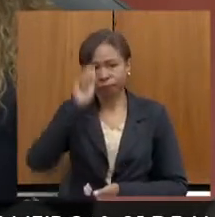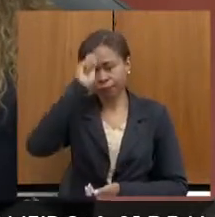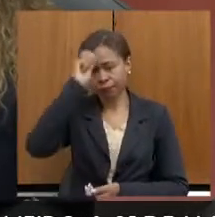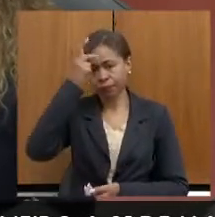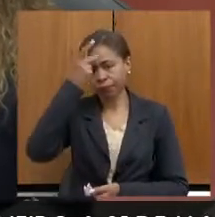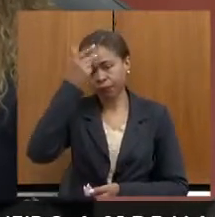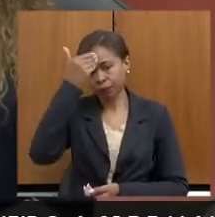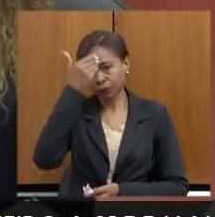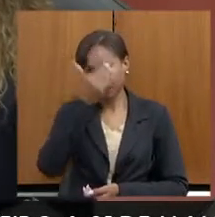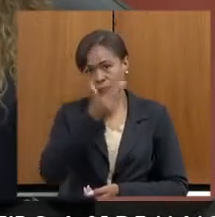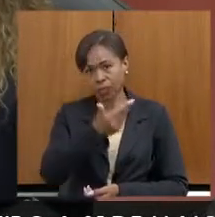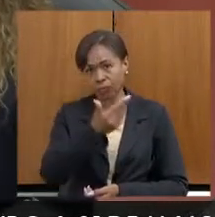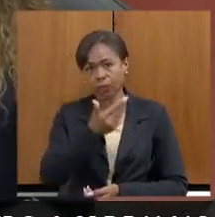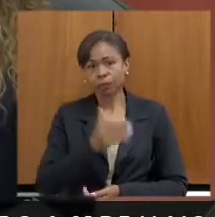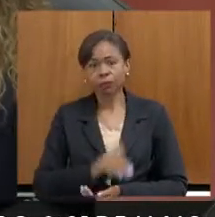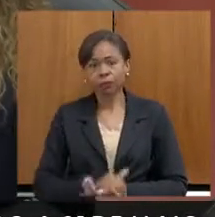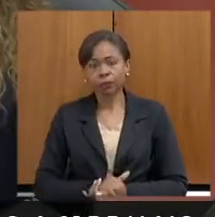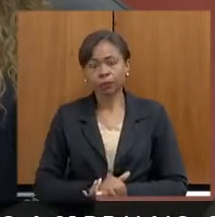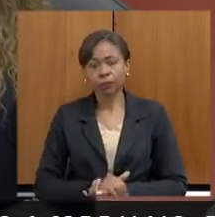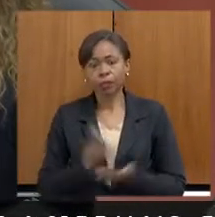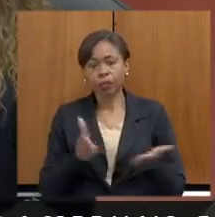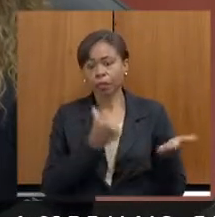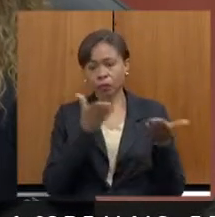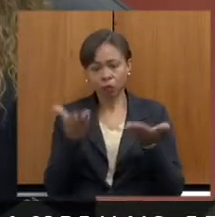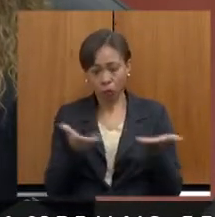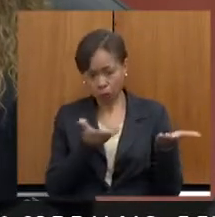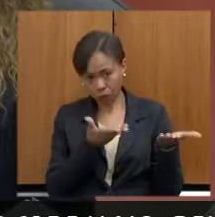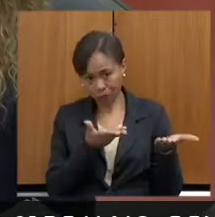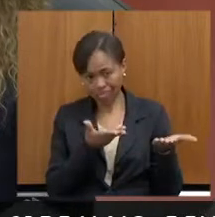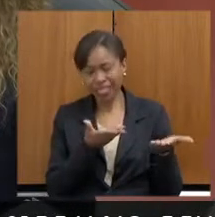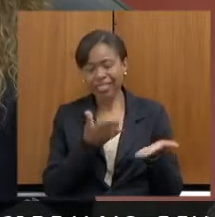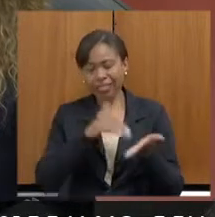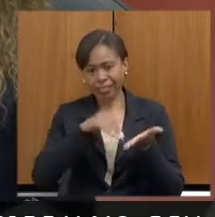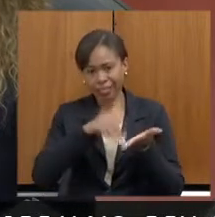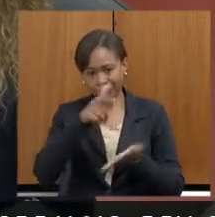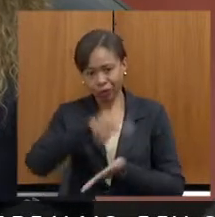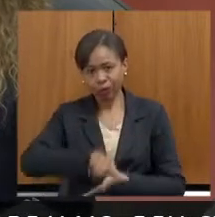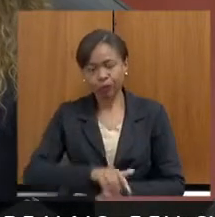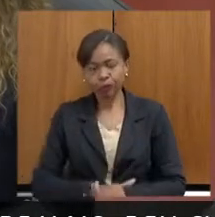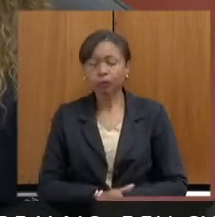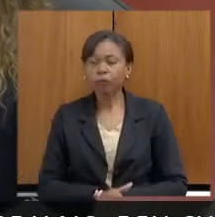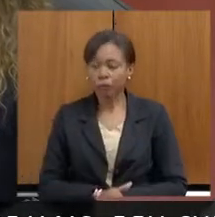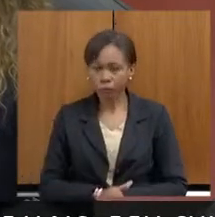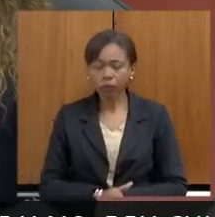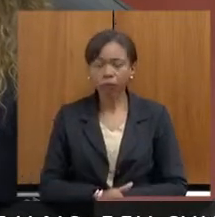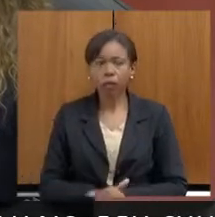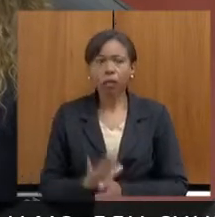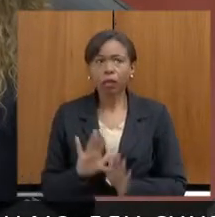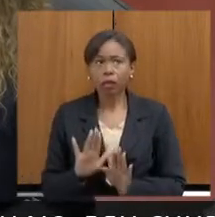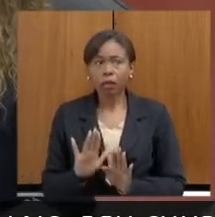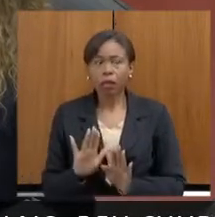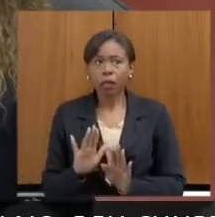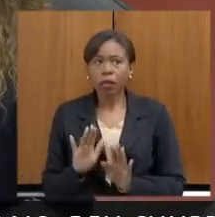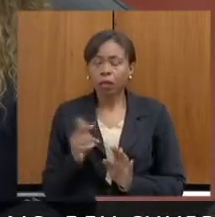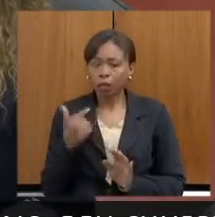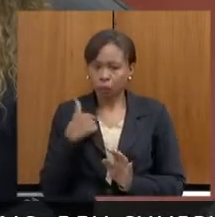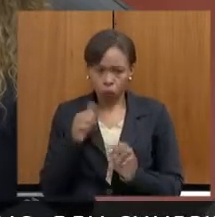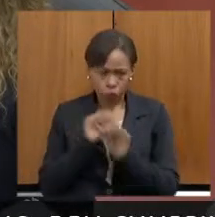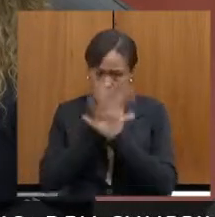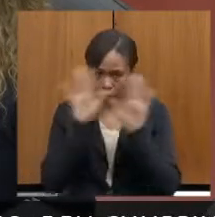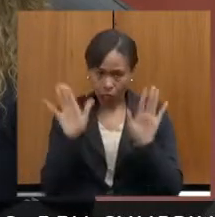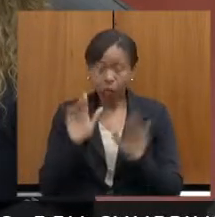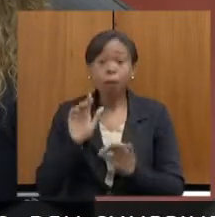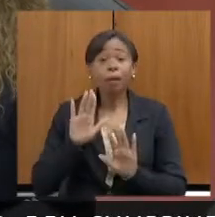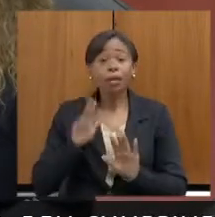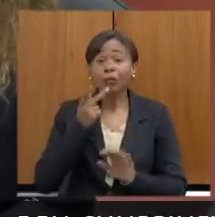o diferença da presidência nós vamos passar a palavra o secretário Obrigado presente o deputado é só porque talvez eu não tenha sido claro nós vamos